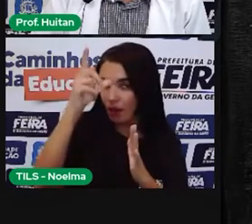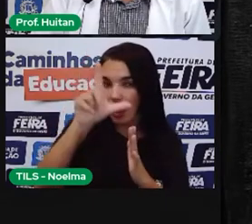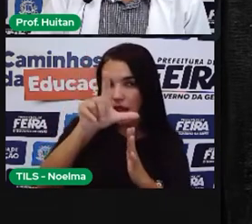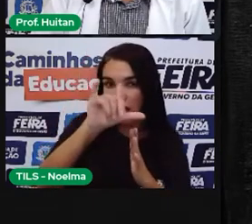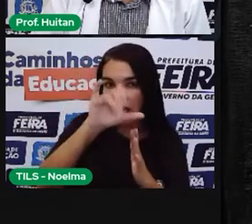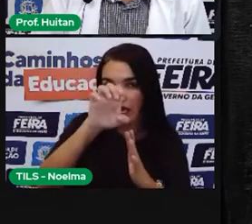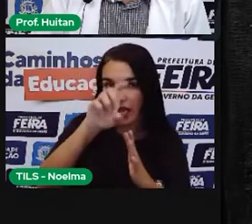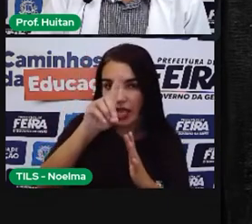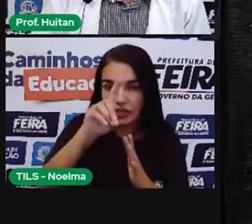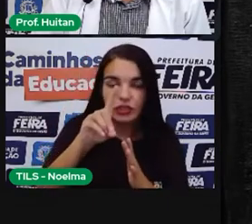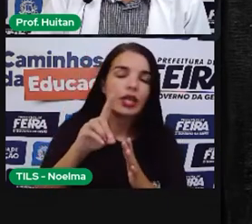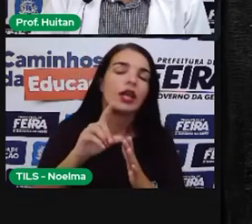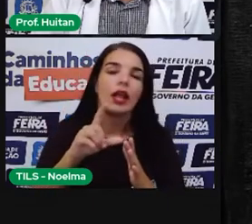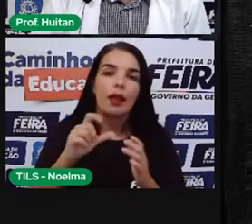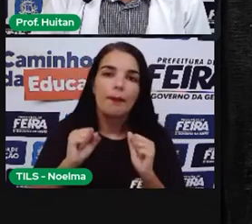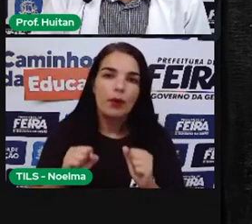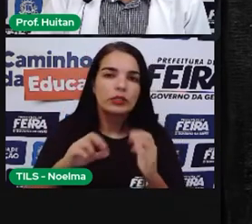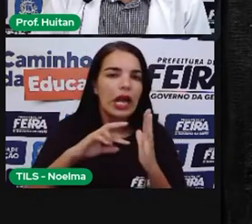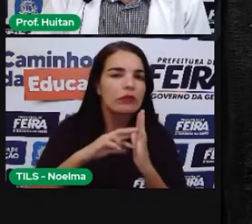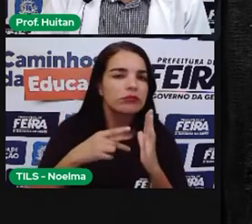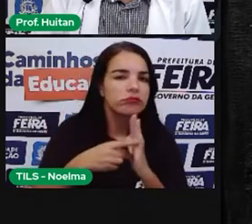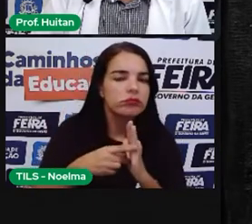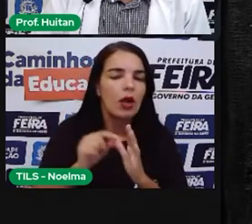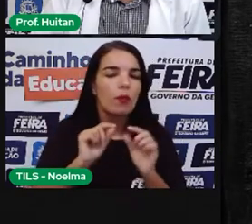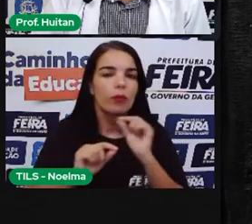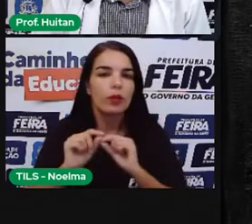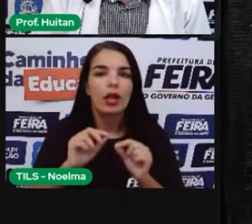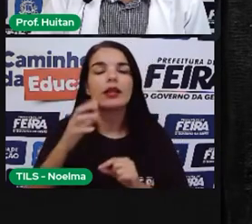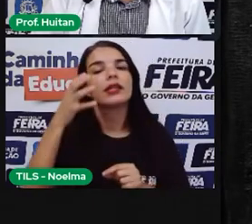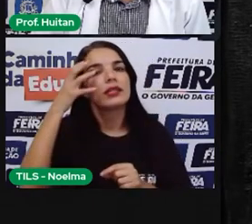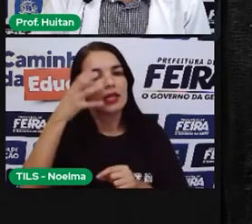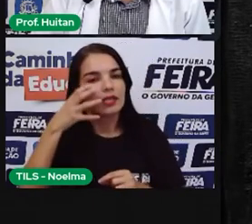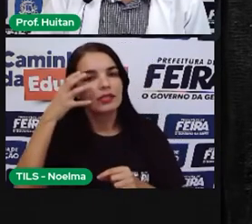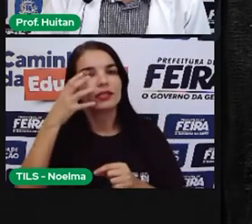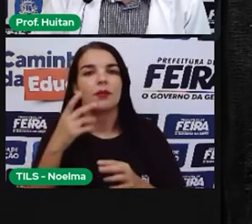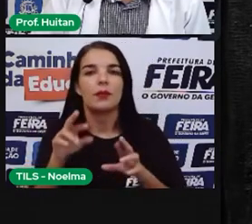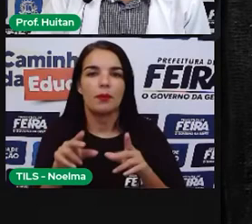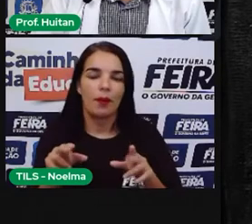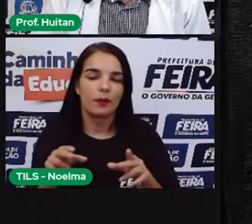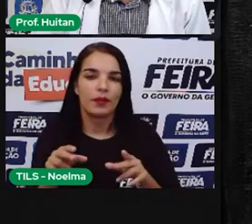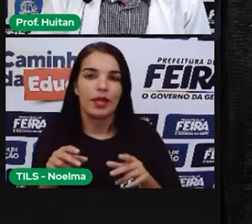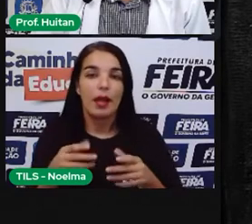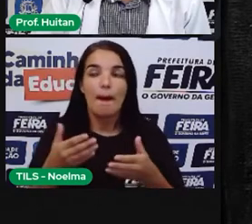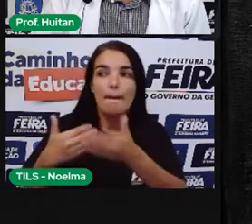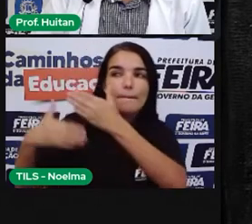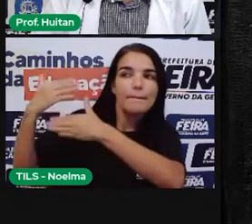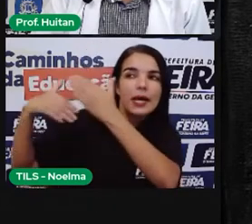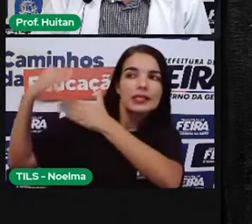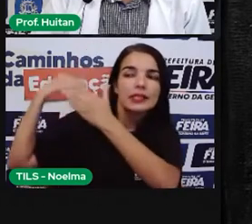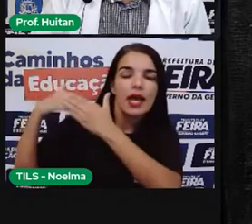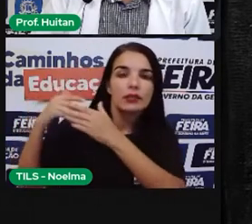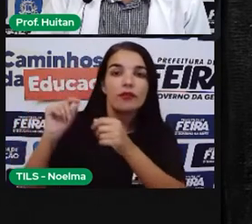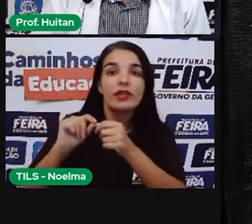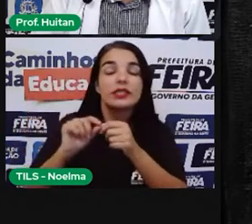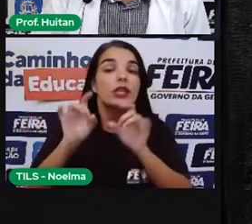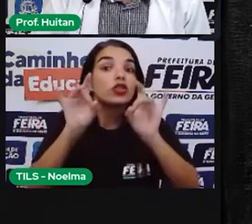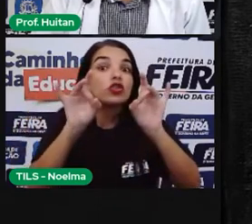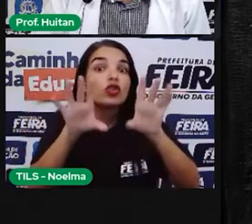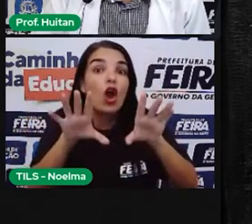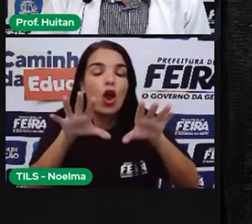pode ser traduzido como canção, eram músicas elaboradas em partituras para piano e